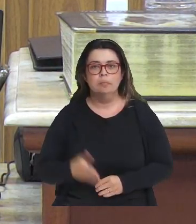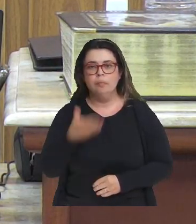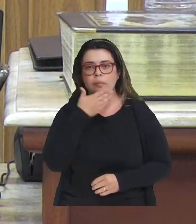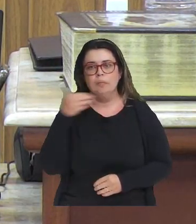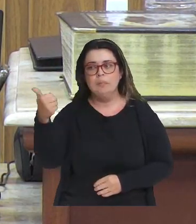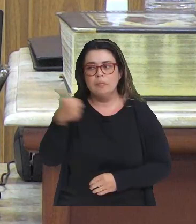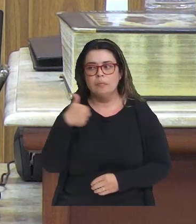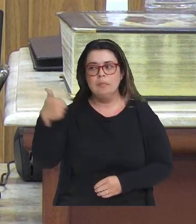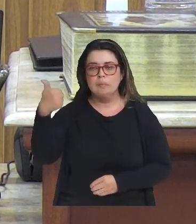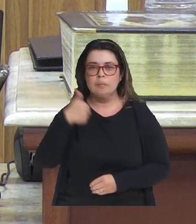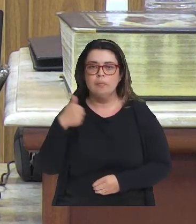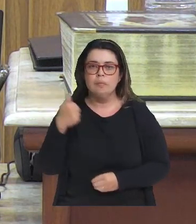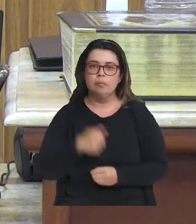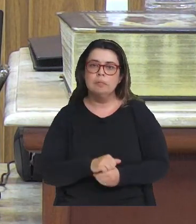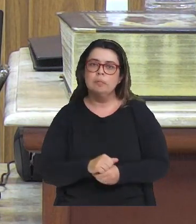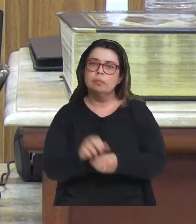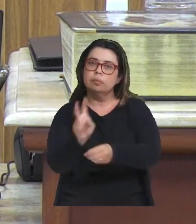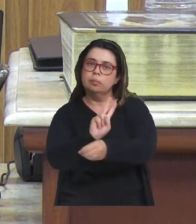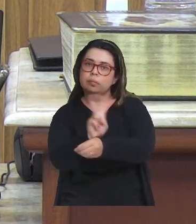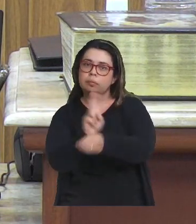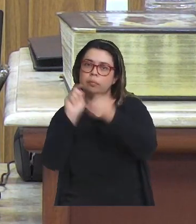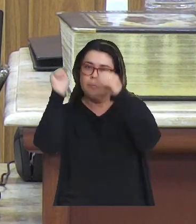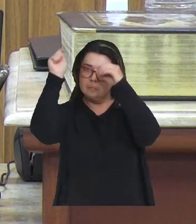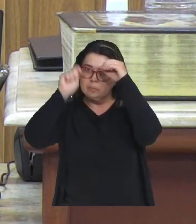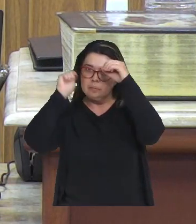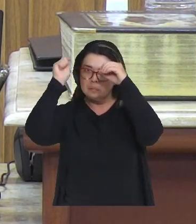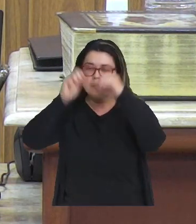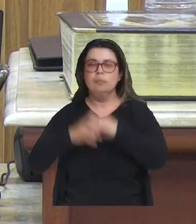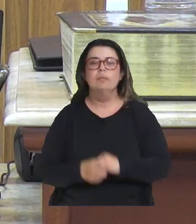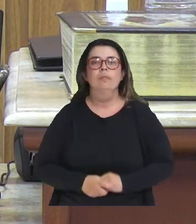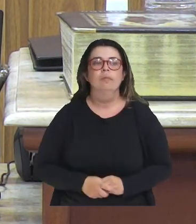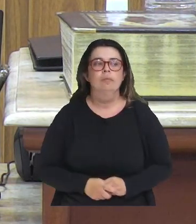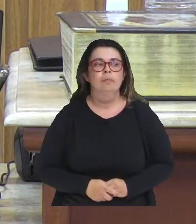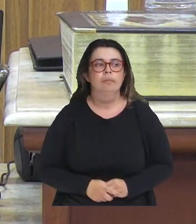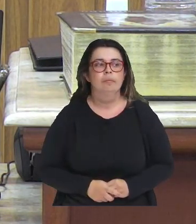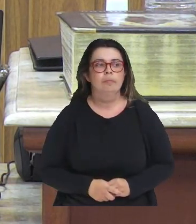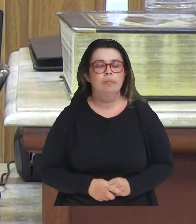monitoramento na nossa cidade. Nós solicitamos